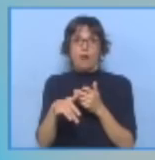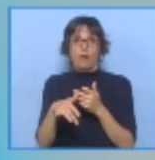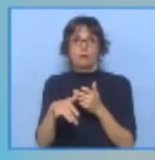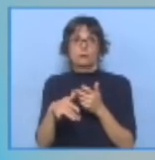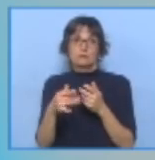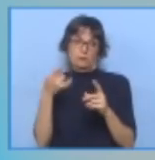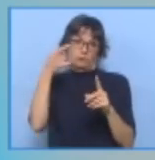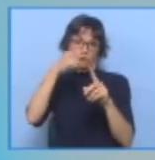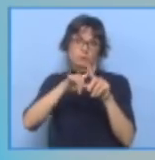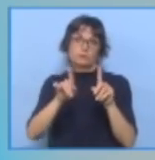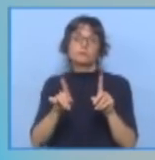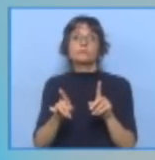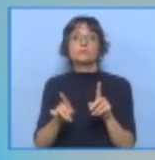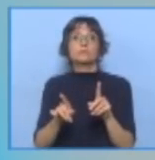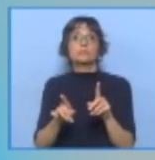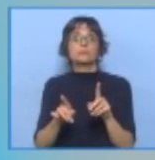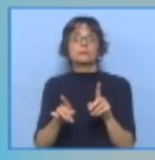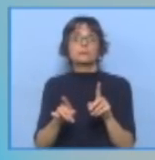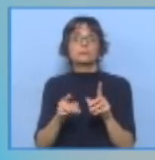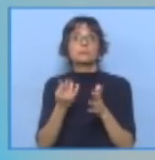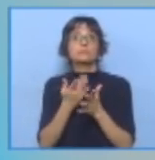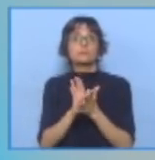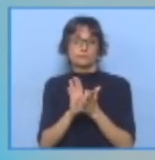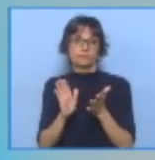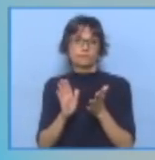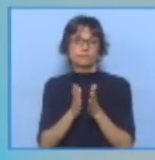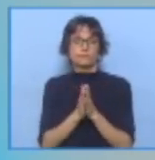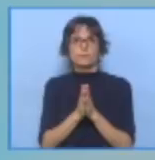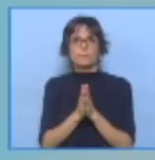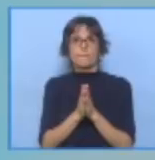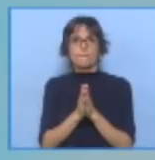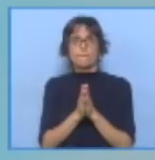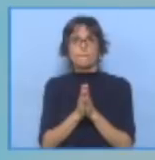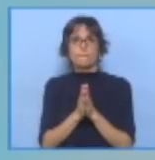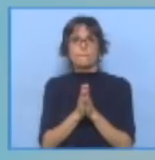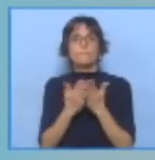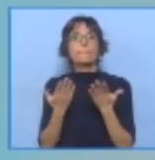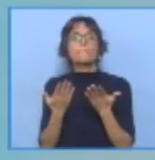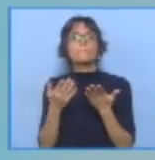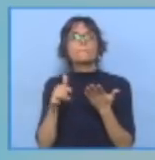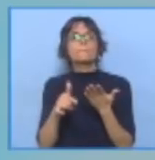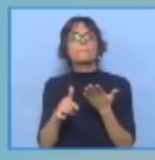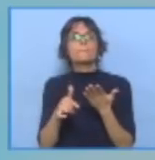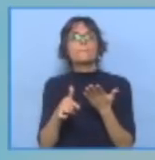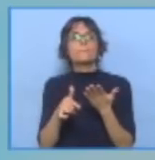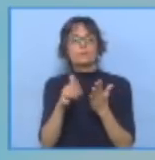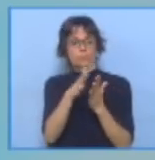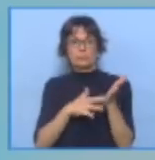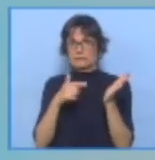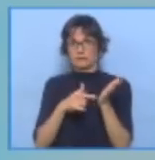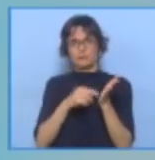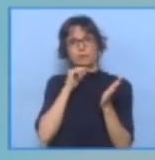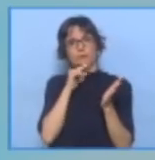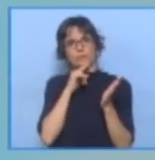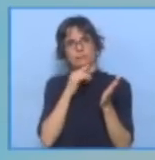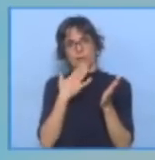objetivo de nos identificarmos e regenerarmos em Cristo. E estes textos são uma oportunidade de o ir redescobrindo em